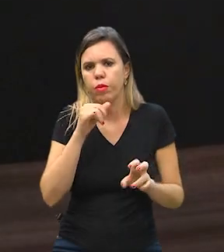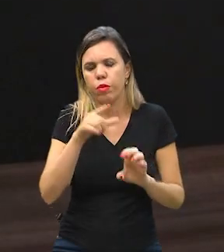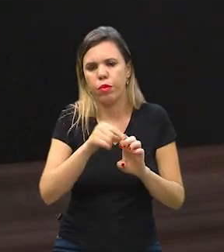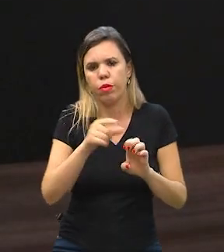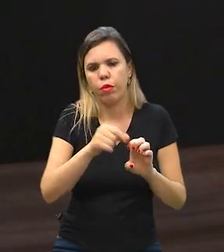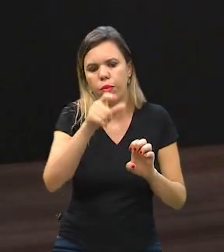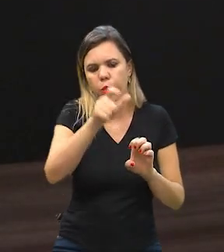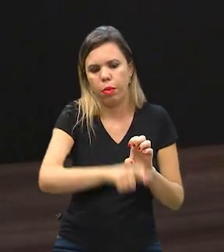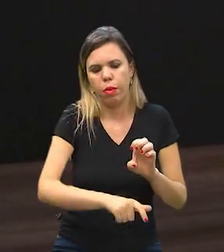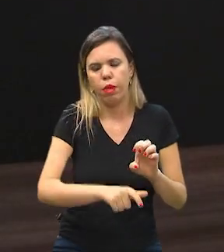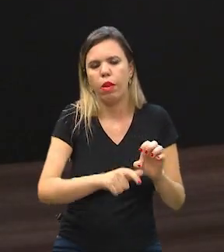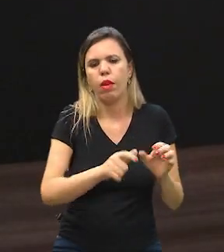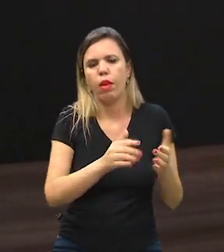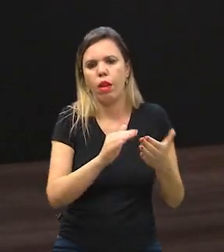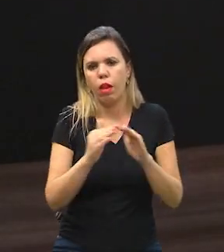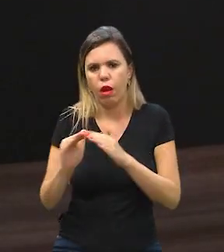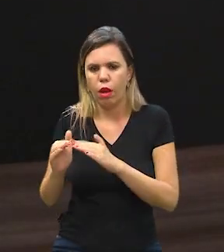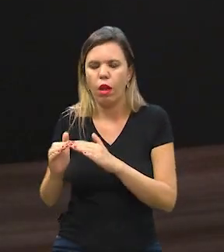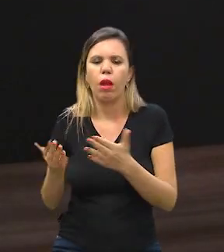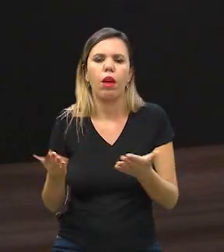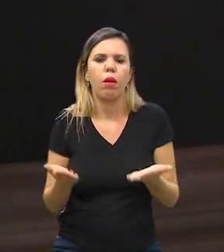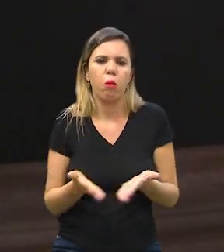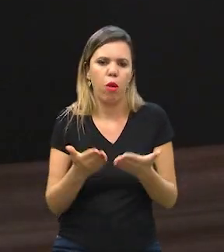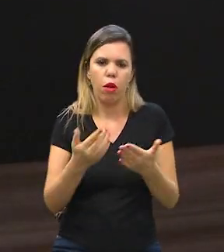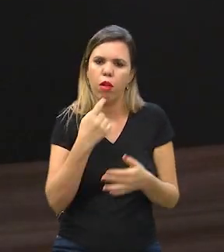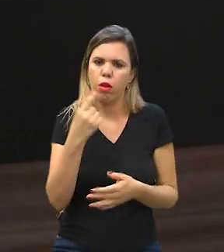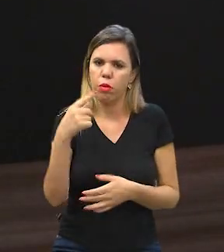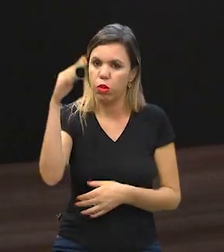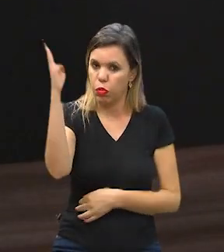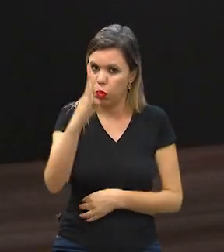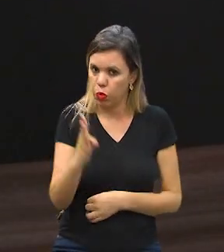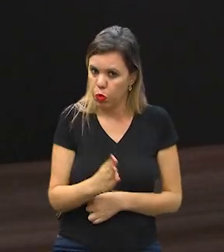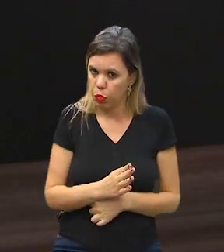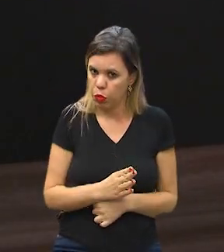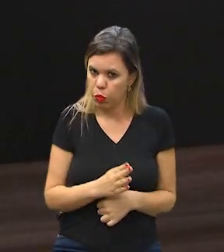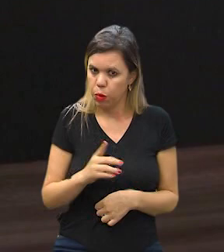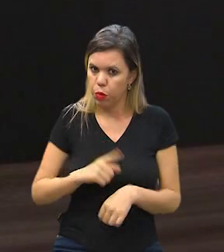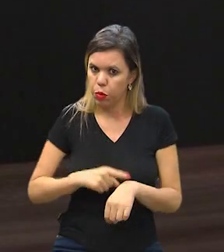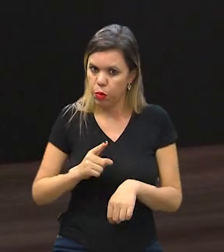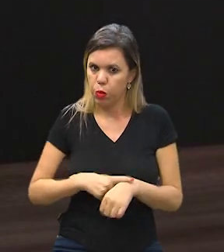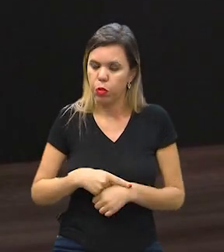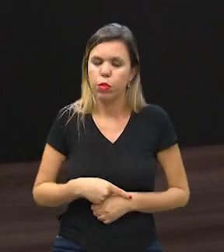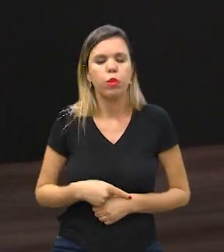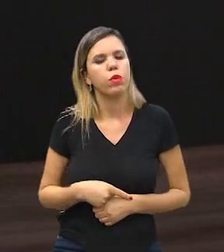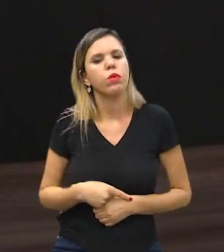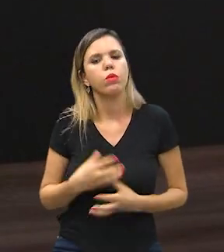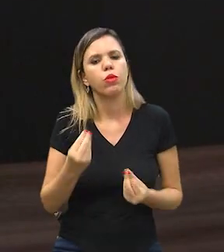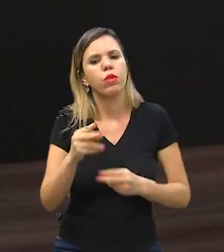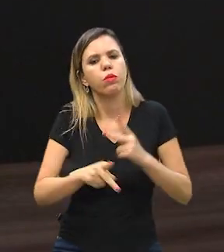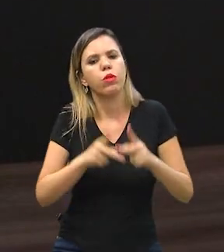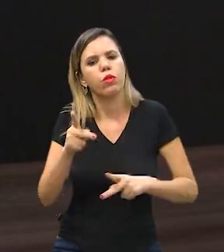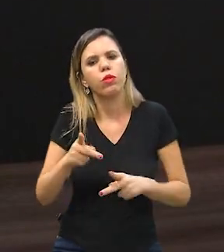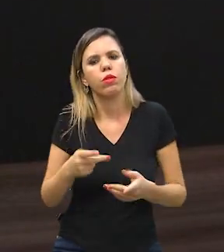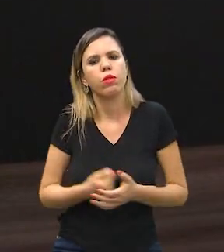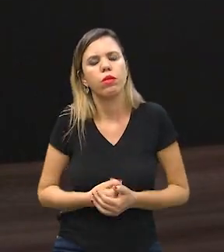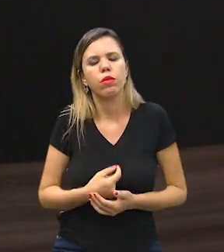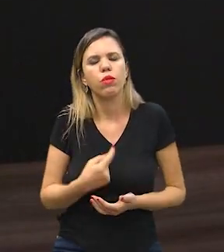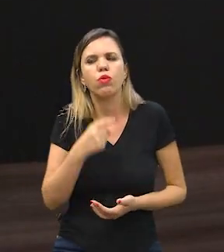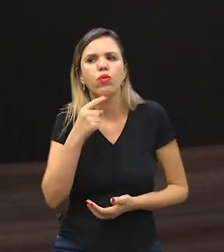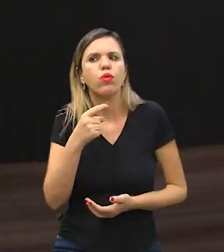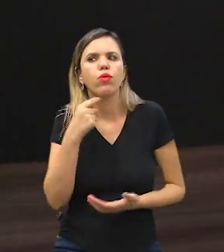àquele empreendedor da periferia, não só de Campinas, mas do Brasil, e nesse momento em que muita gente está